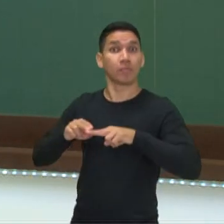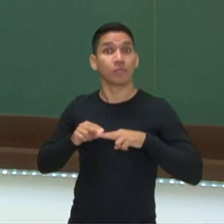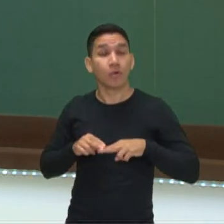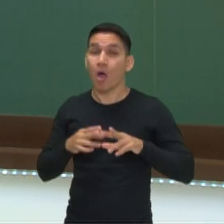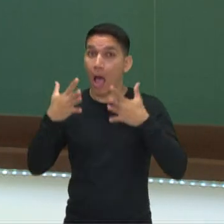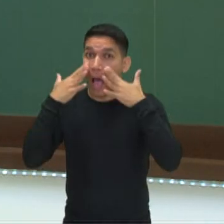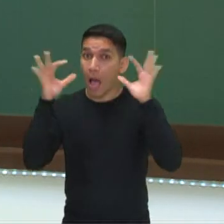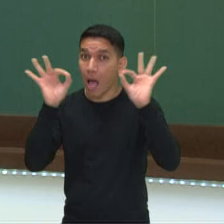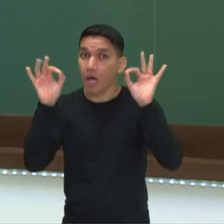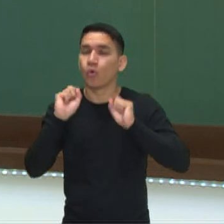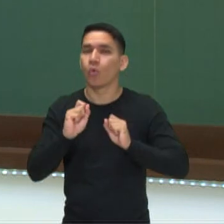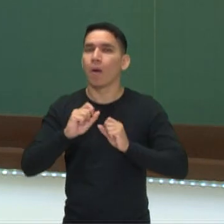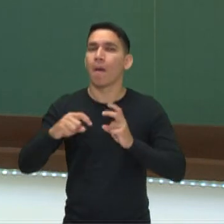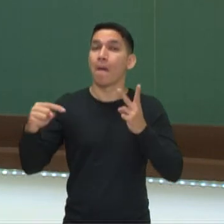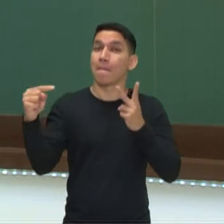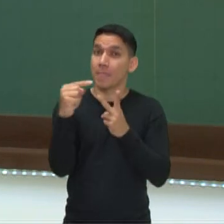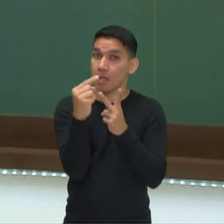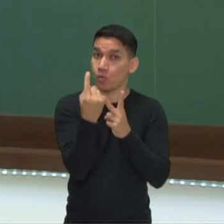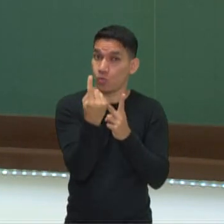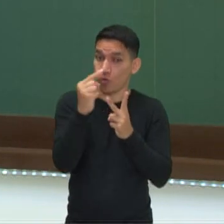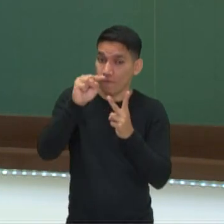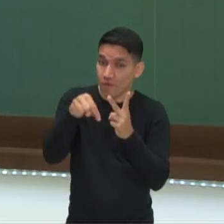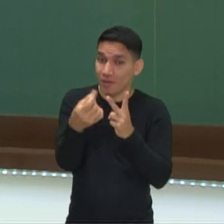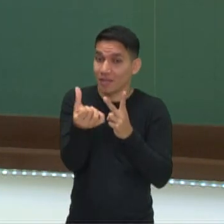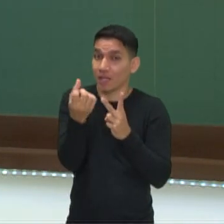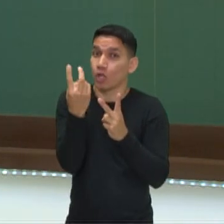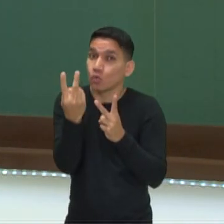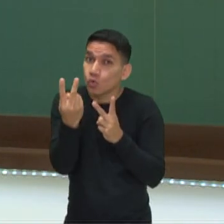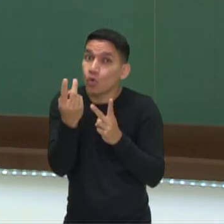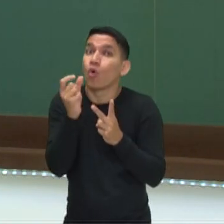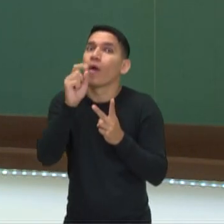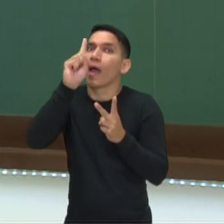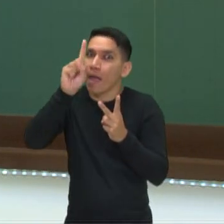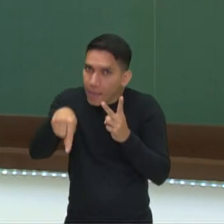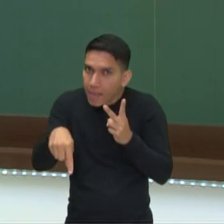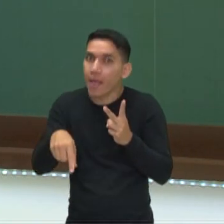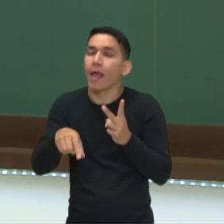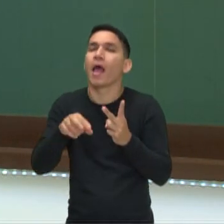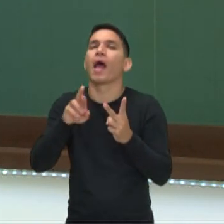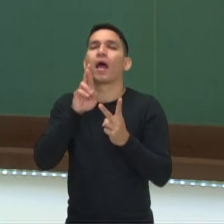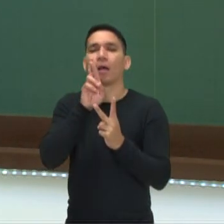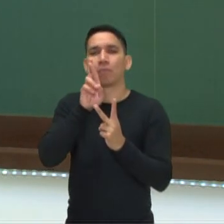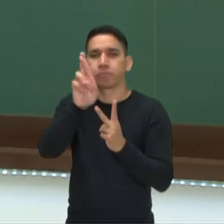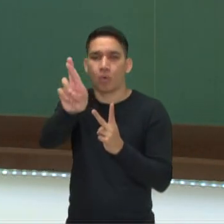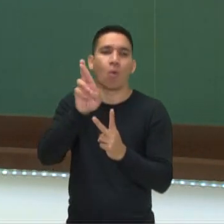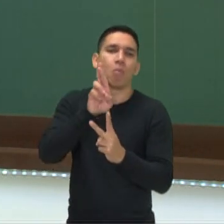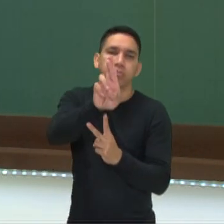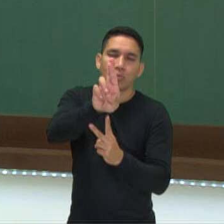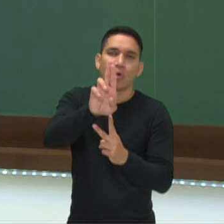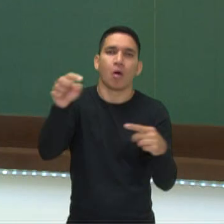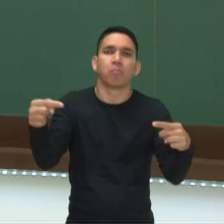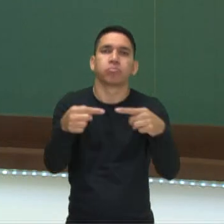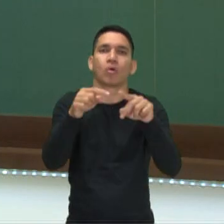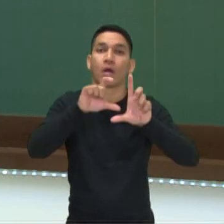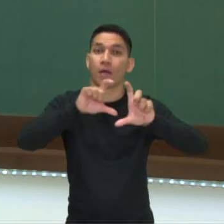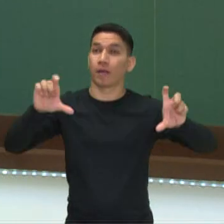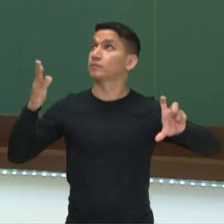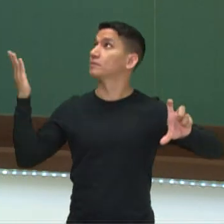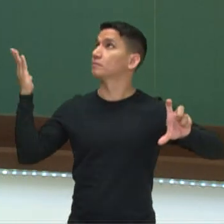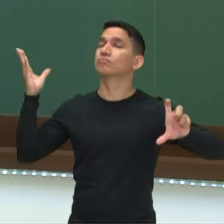presta atenção. Menos 1,62 é sim raiz, solução dessa